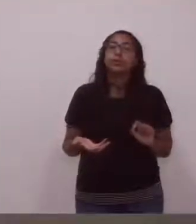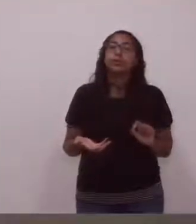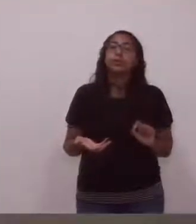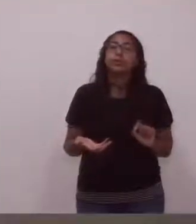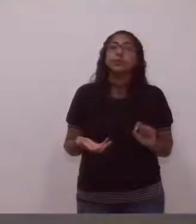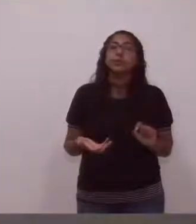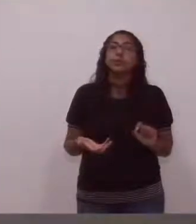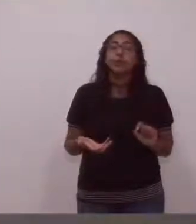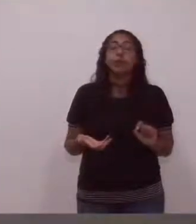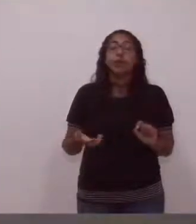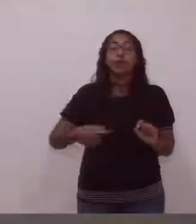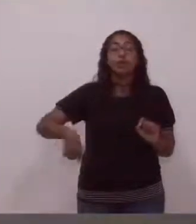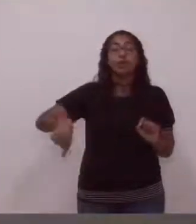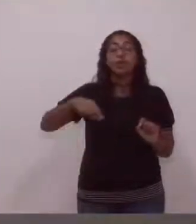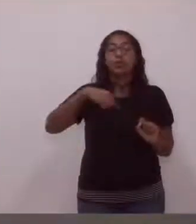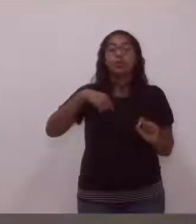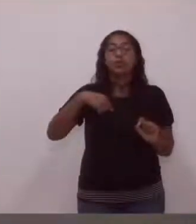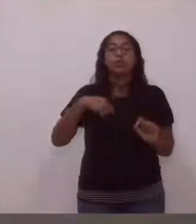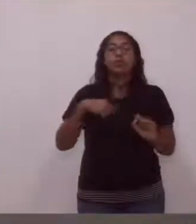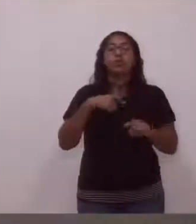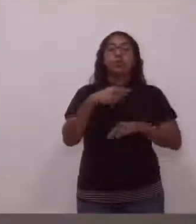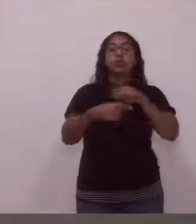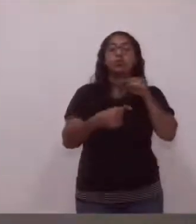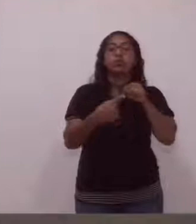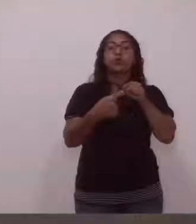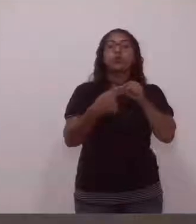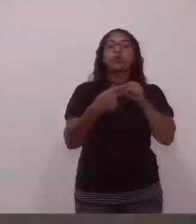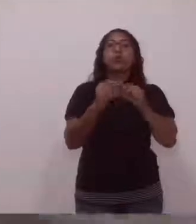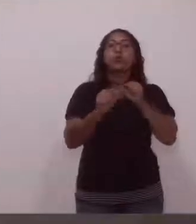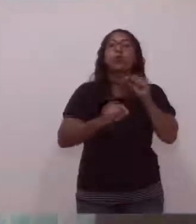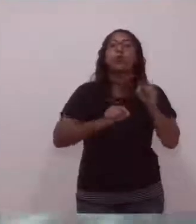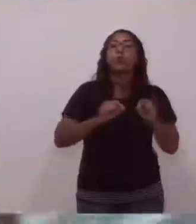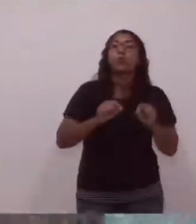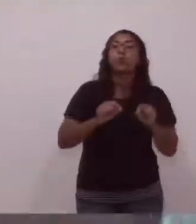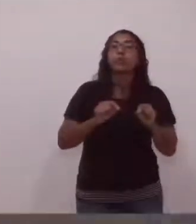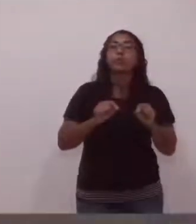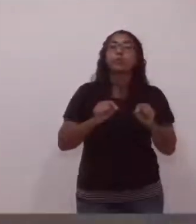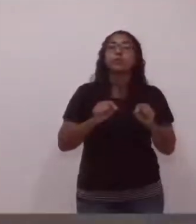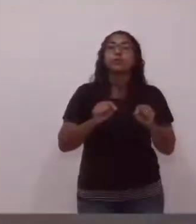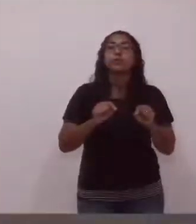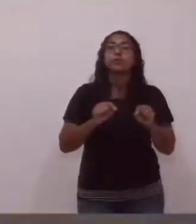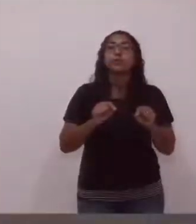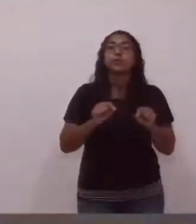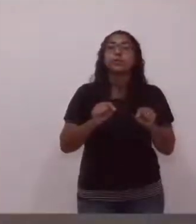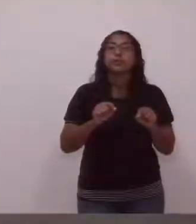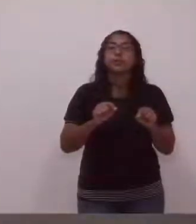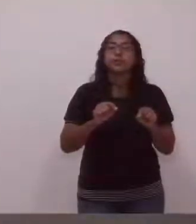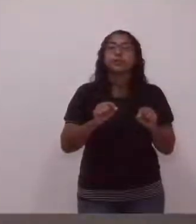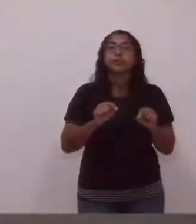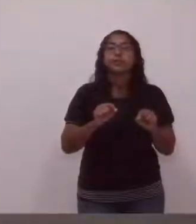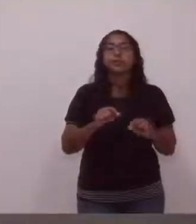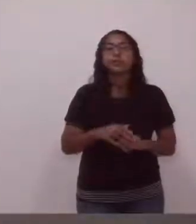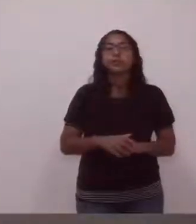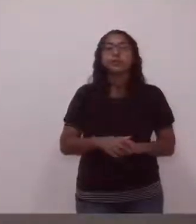o que nós pretendemos com a nossa votação é colocar de forma que